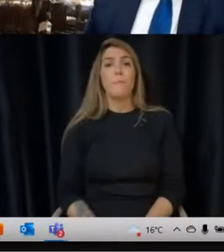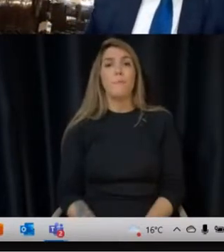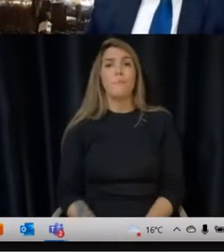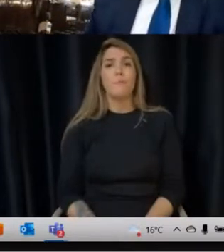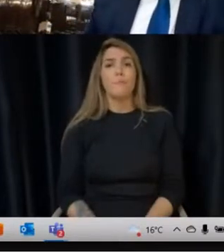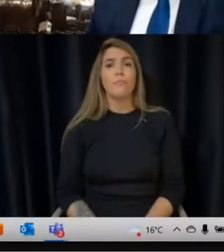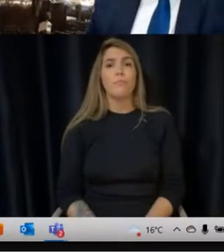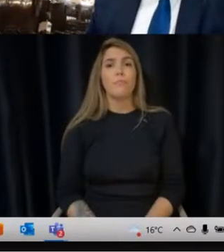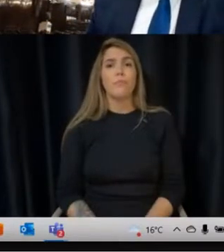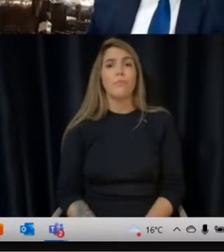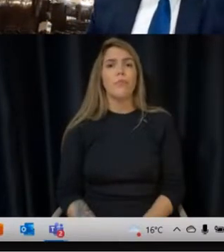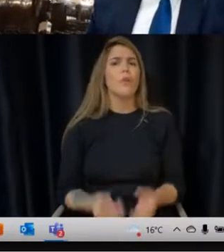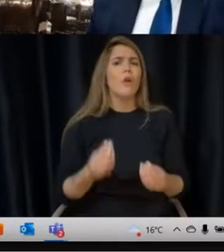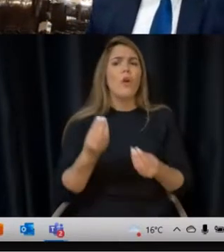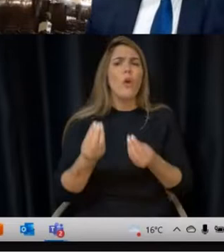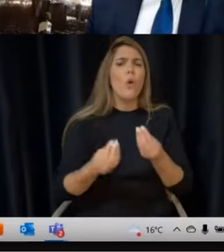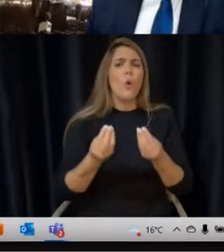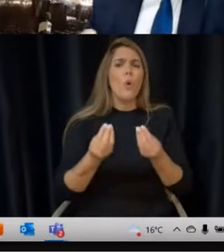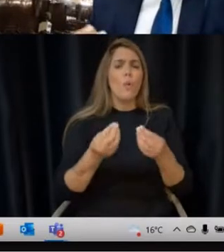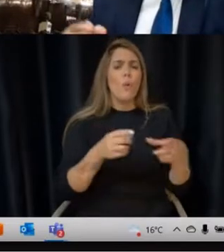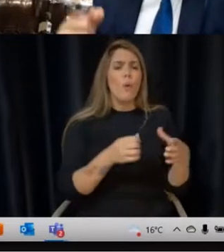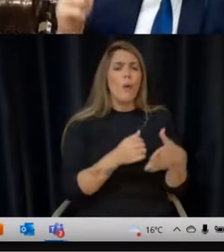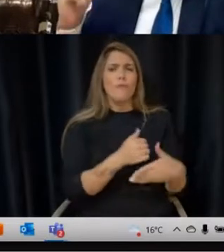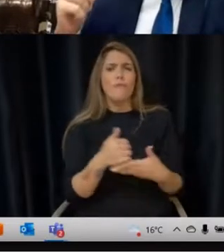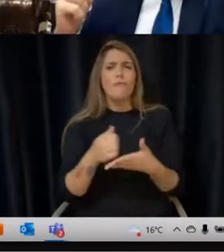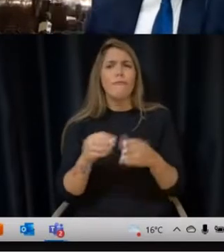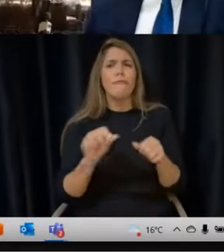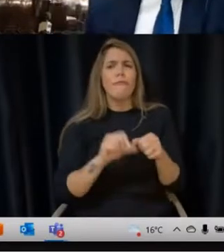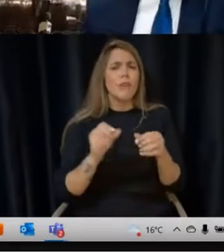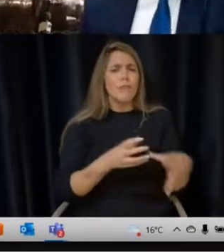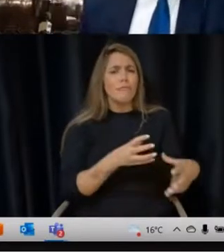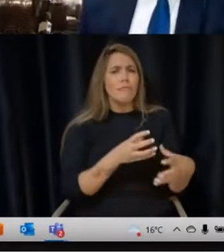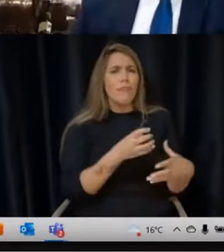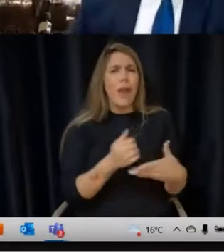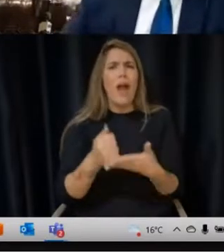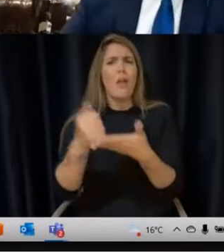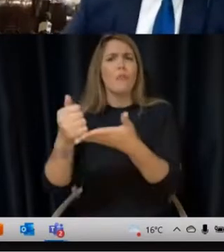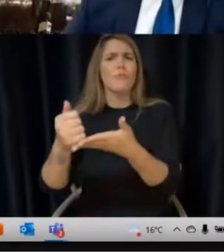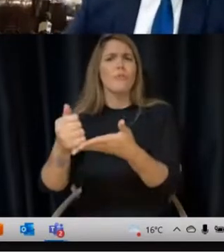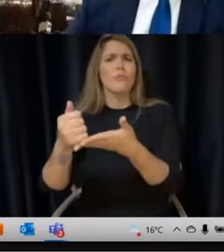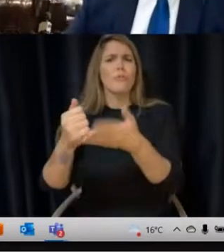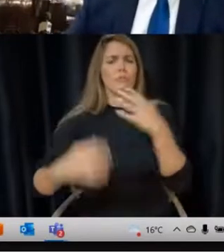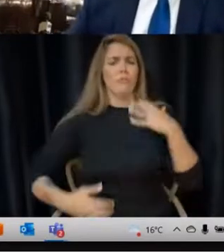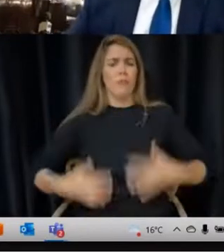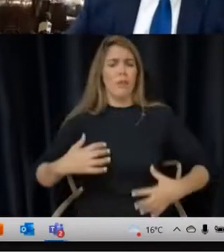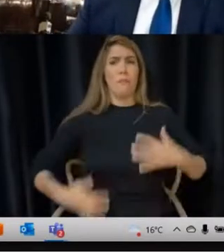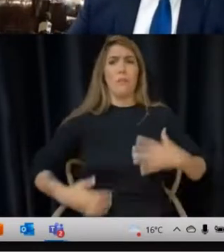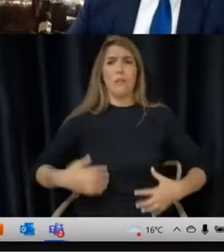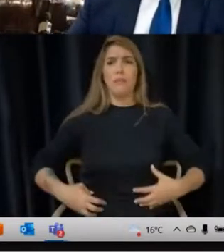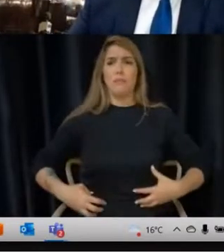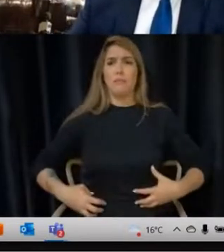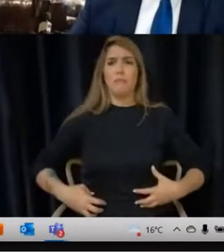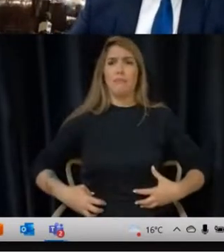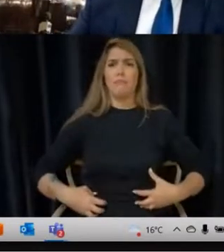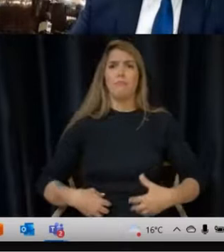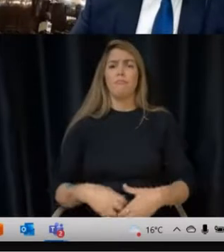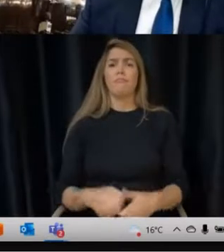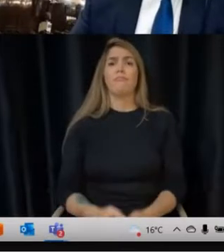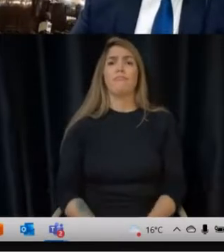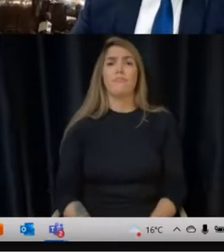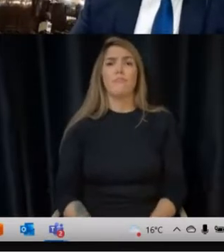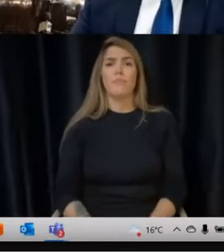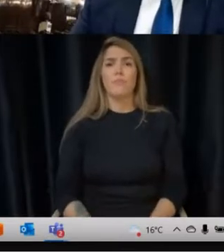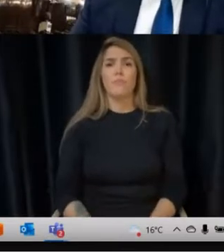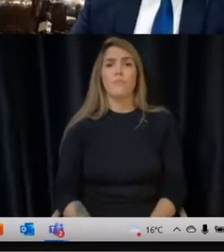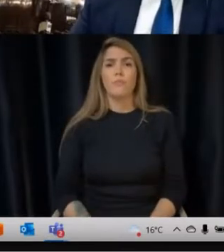otimizada a logística para a captação de órgãos, de forma que se aproveite o máximo possível? Parabéns pela palestra. Silvia é lá de Batatais.